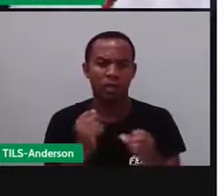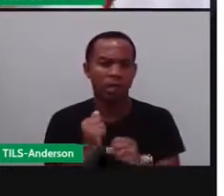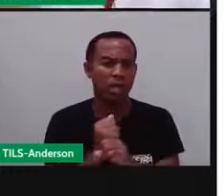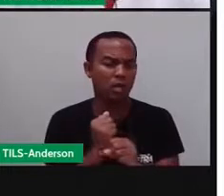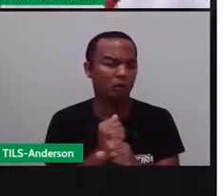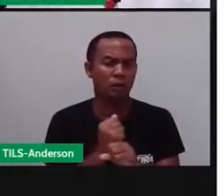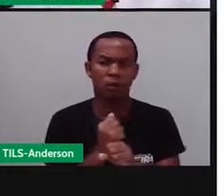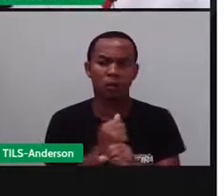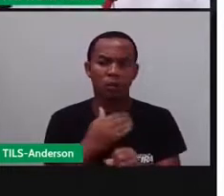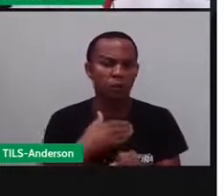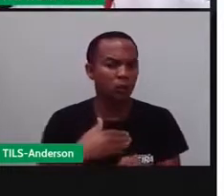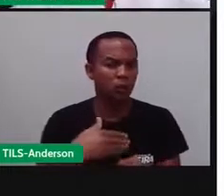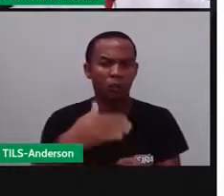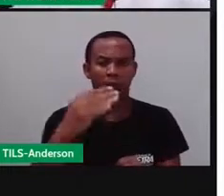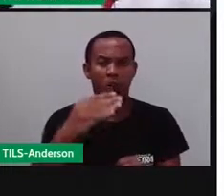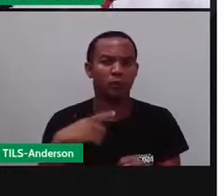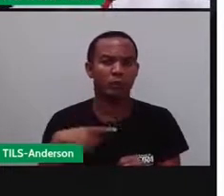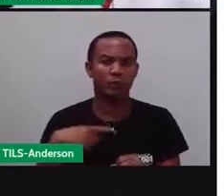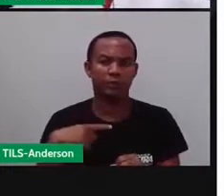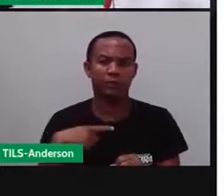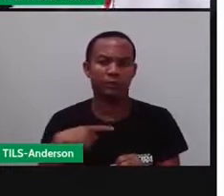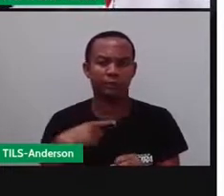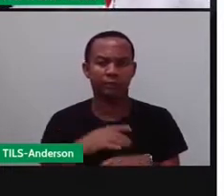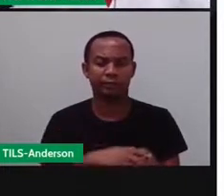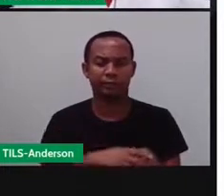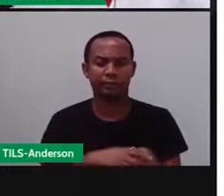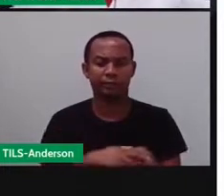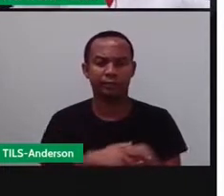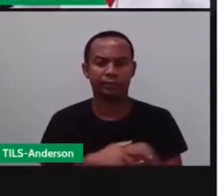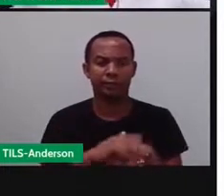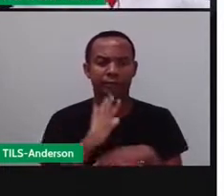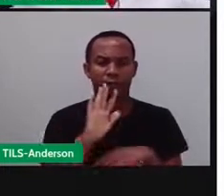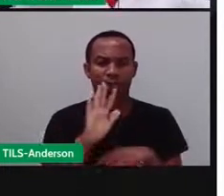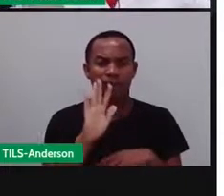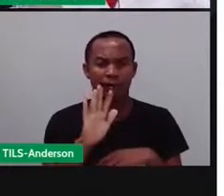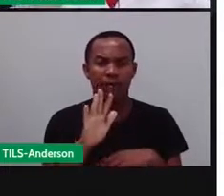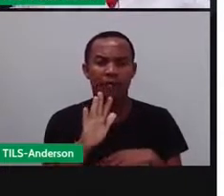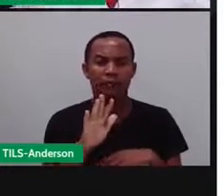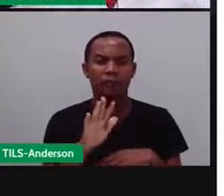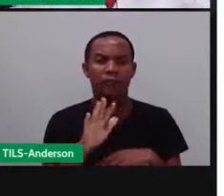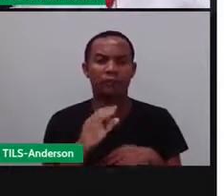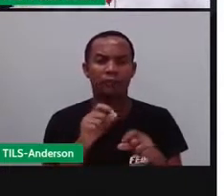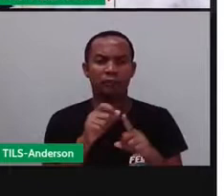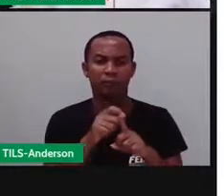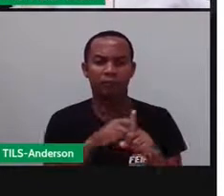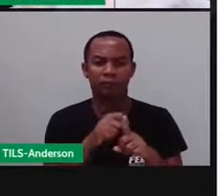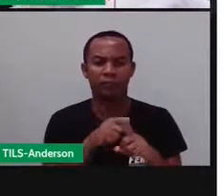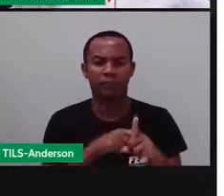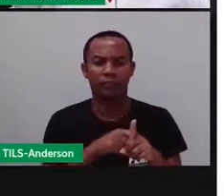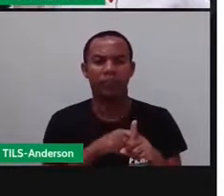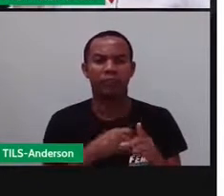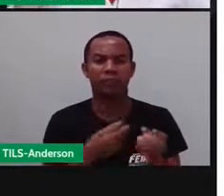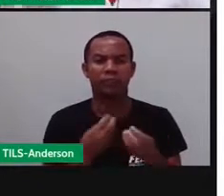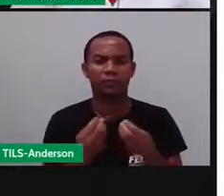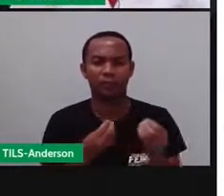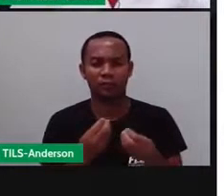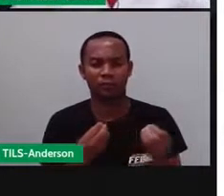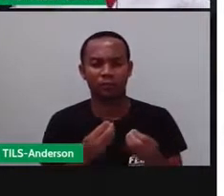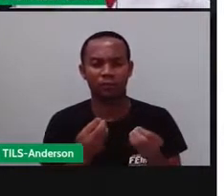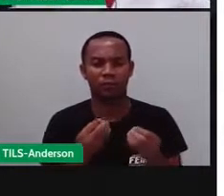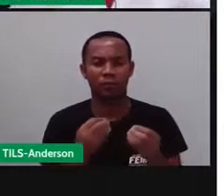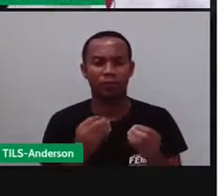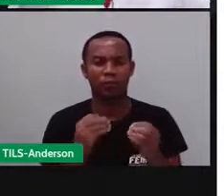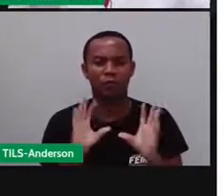inteiro, proveniente justamente dessas irrigações, né? Mas nessa época de junho, dessa época dessas